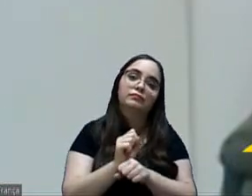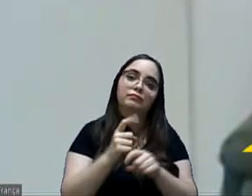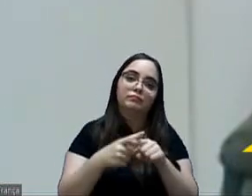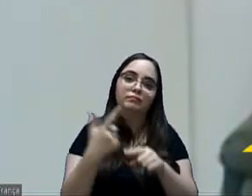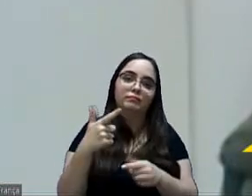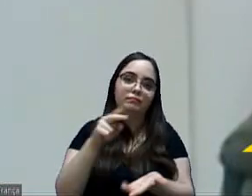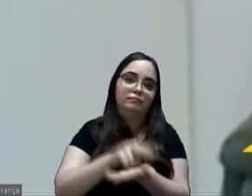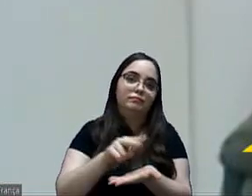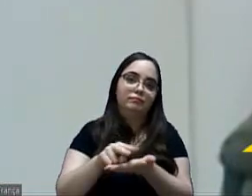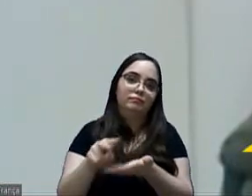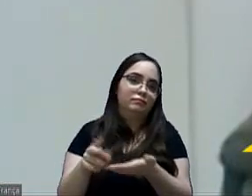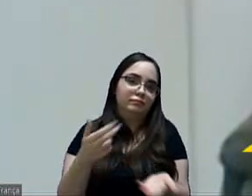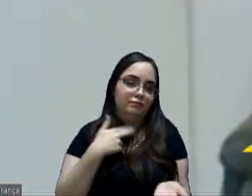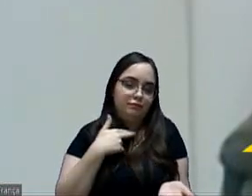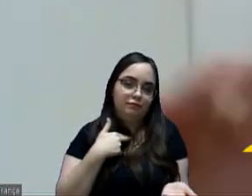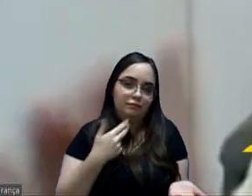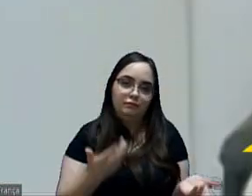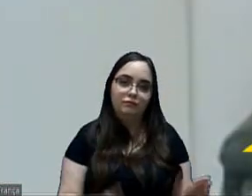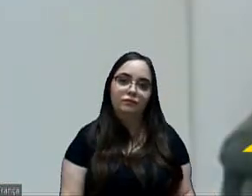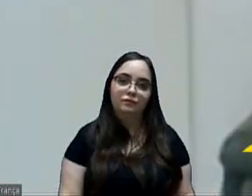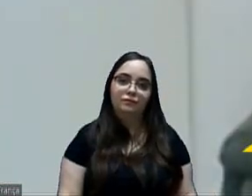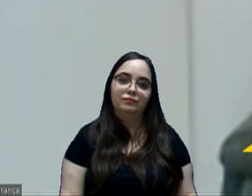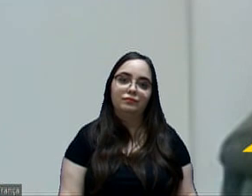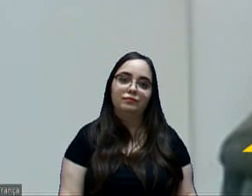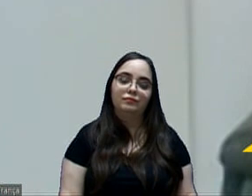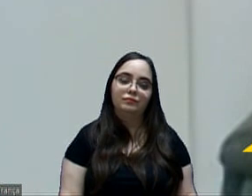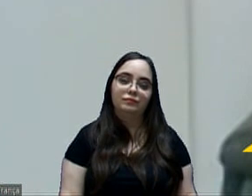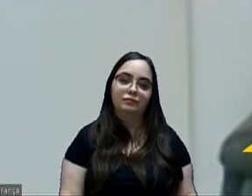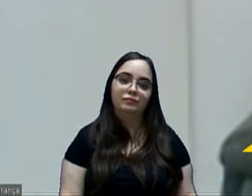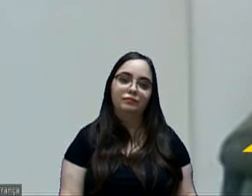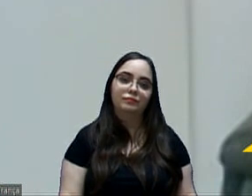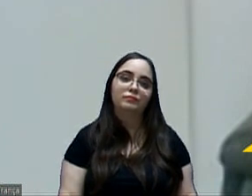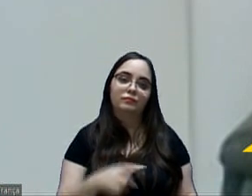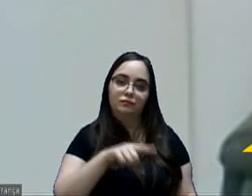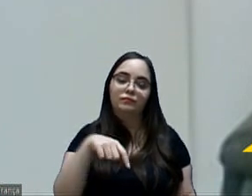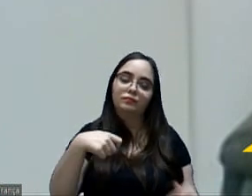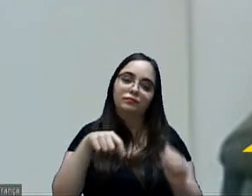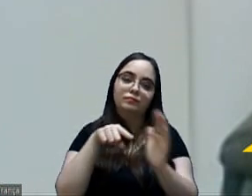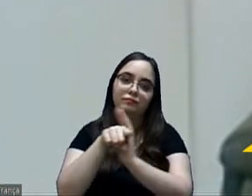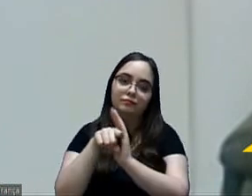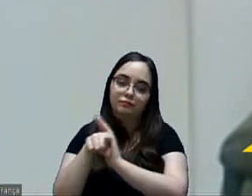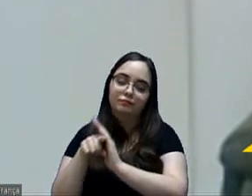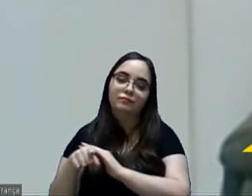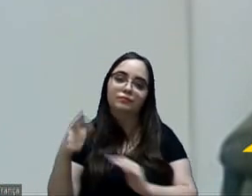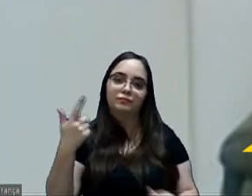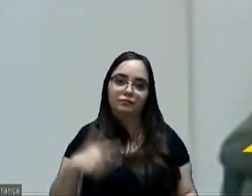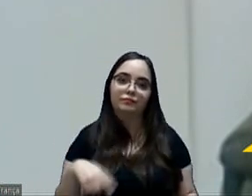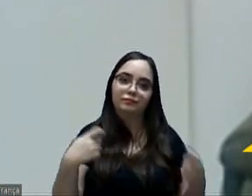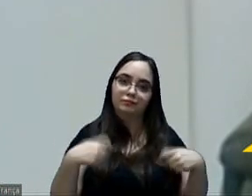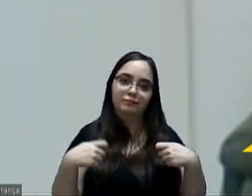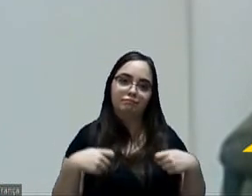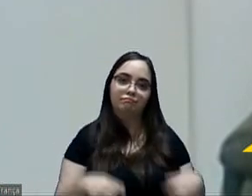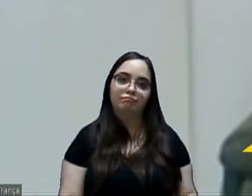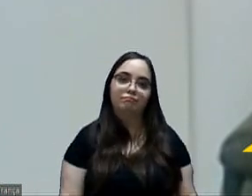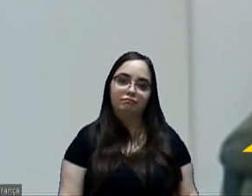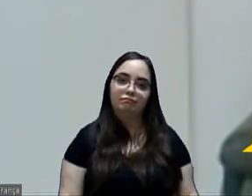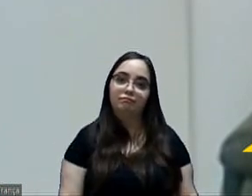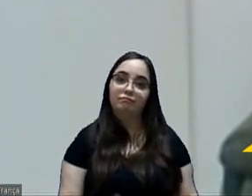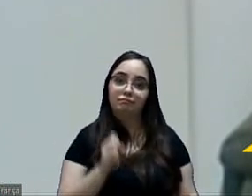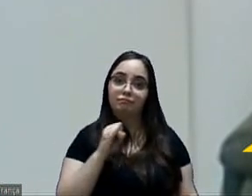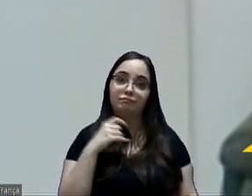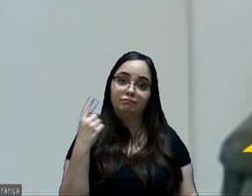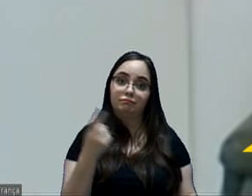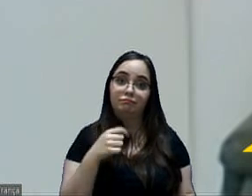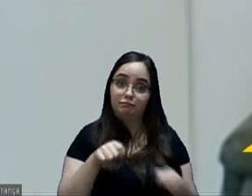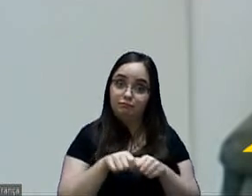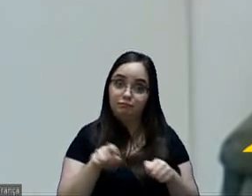leito. Então, acho que é isso que precisa ser reavaliado. Entendeu? Se nós não fizermos, e eu tenho